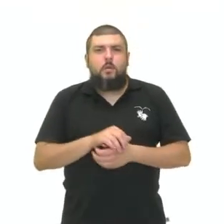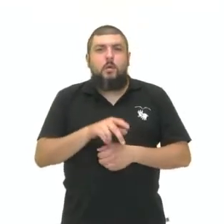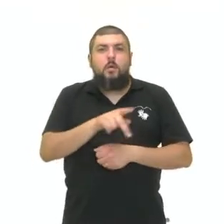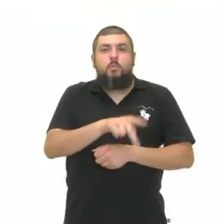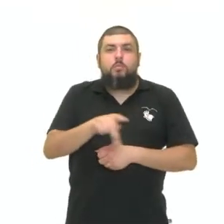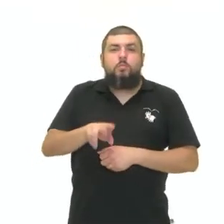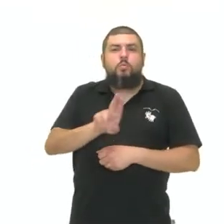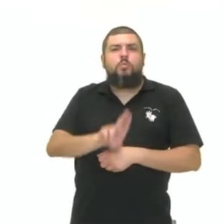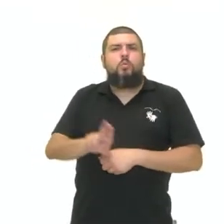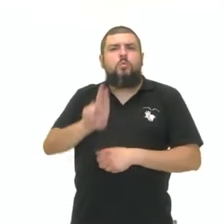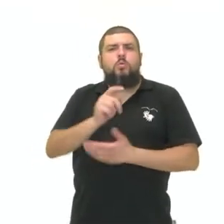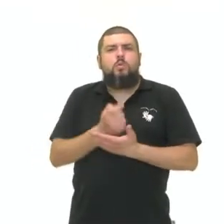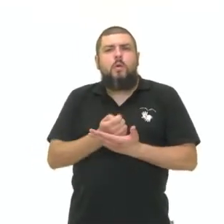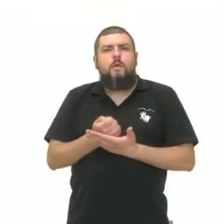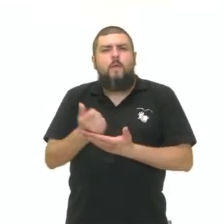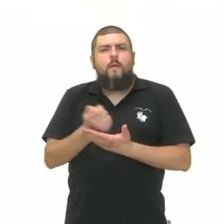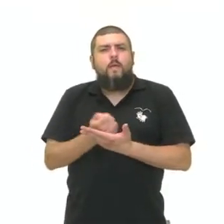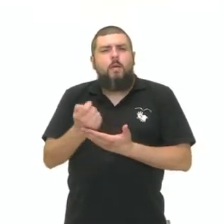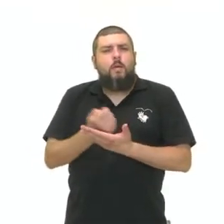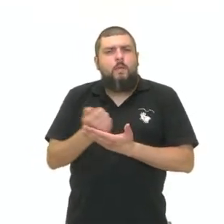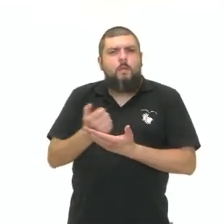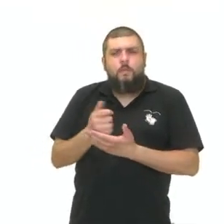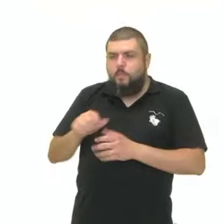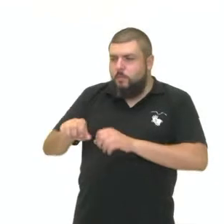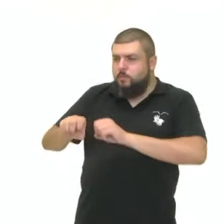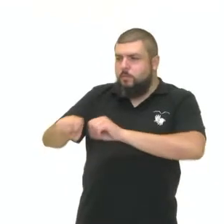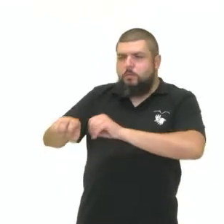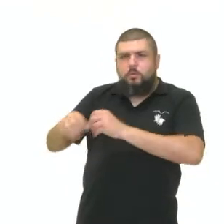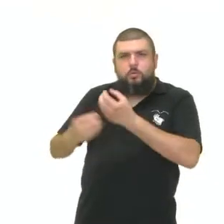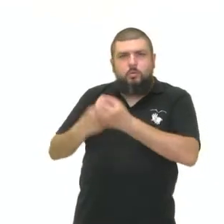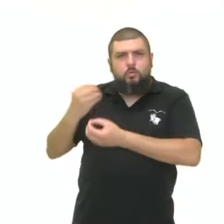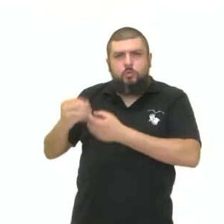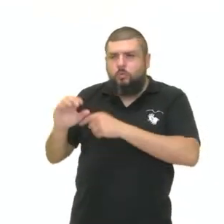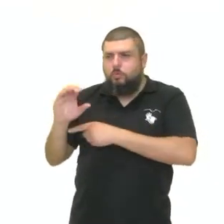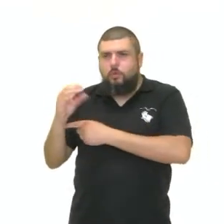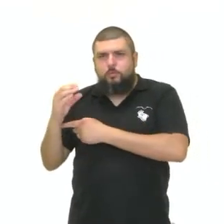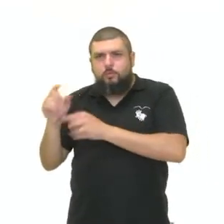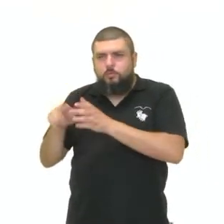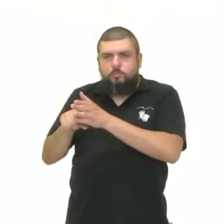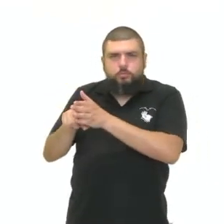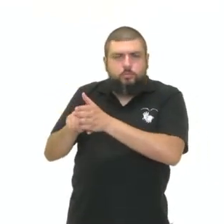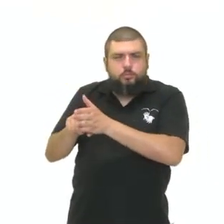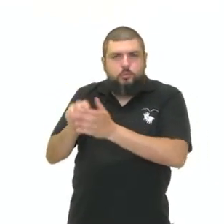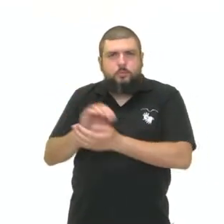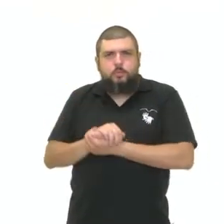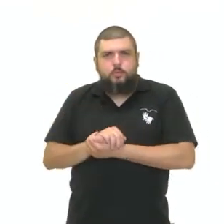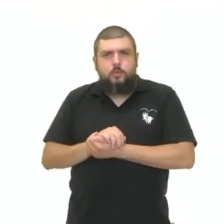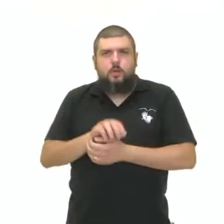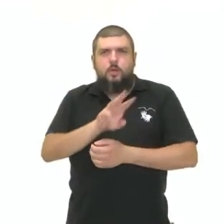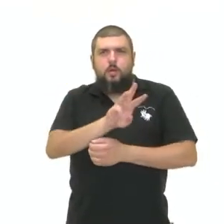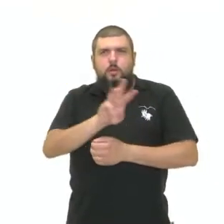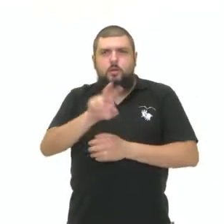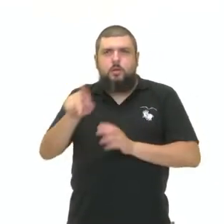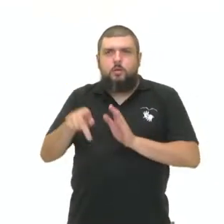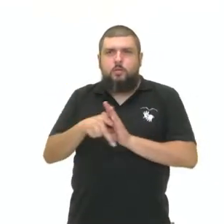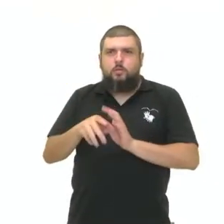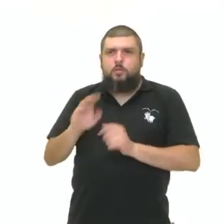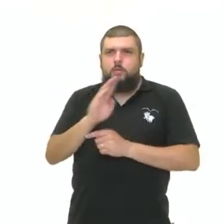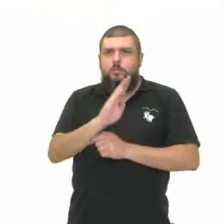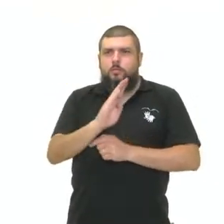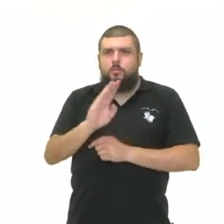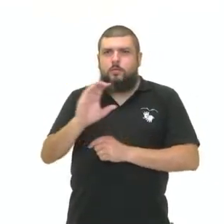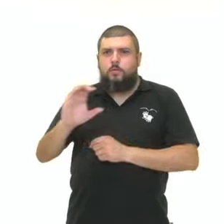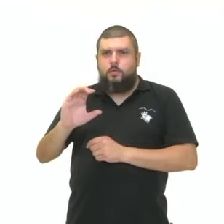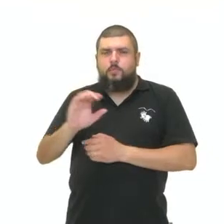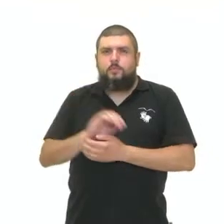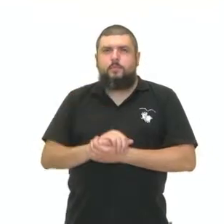para ensinar ciência na escola. Ela está em um site da BBC News Brasil, esse é o seu suporte. Ela foi publicada